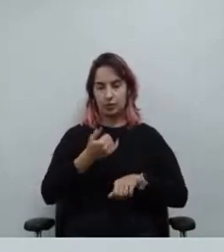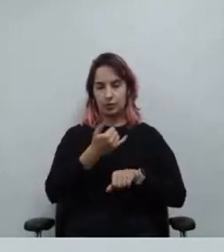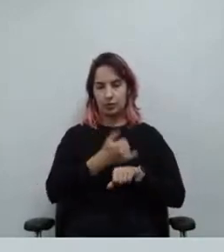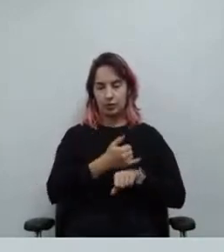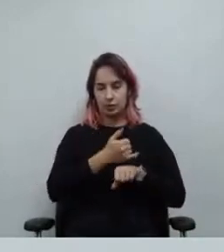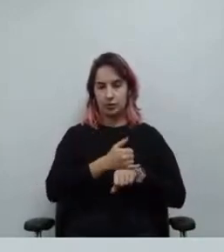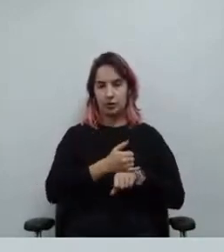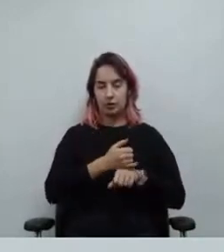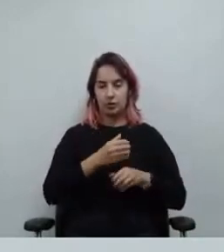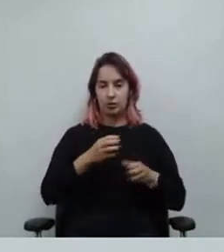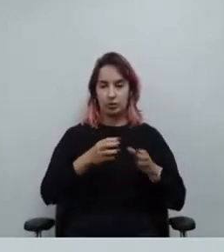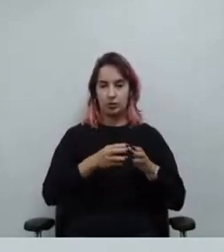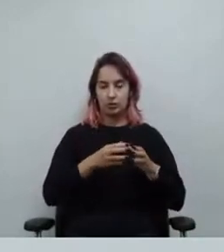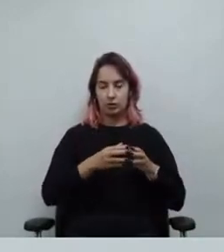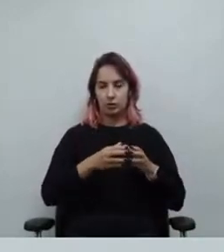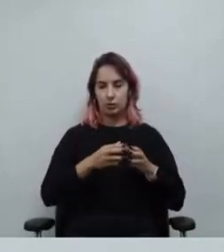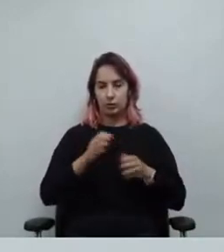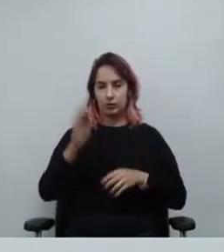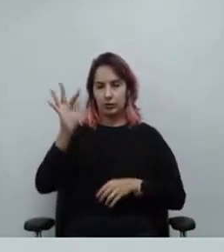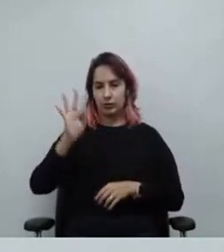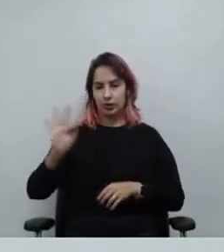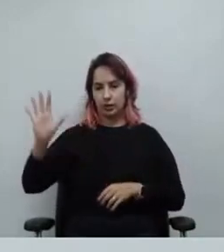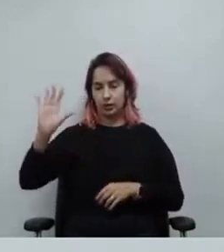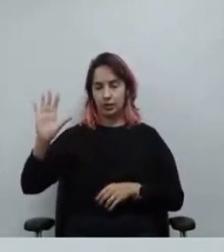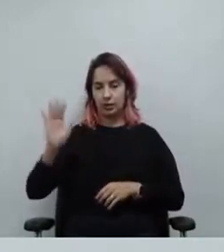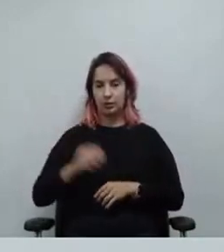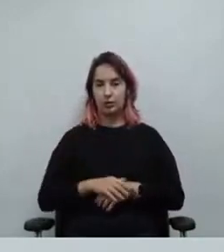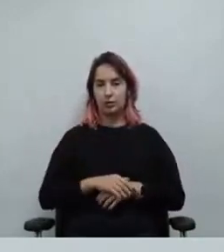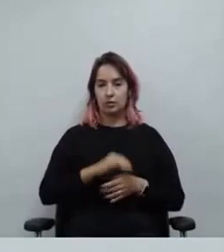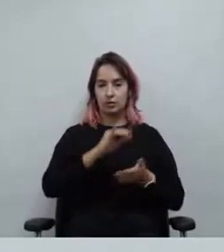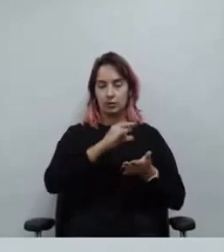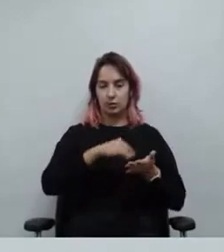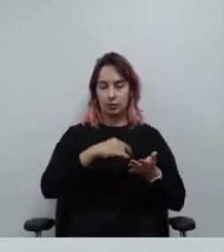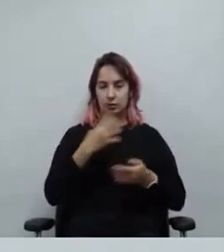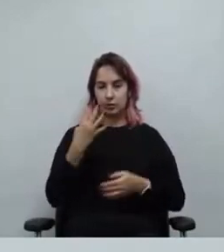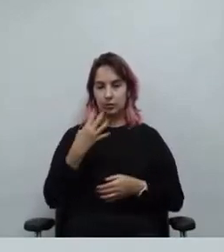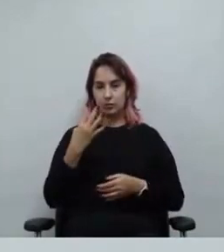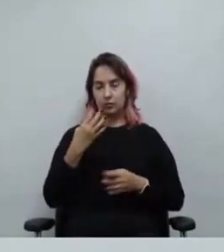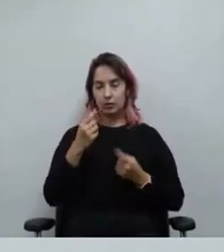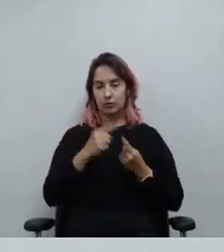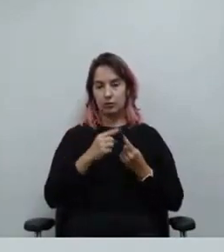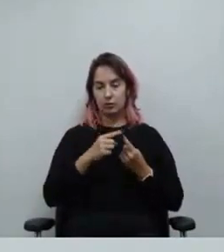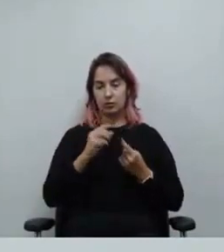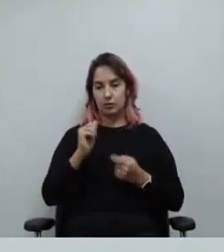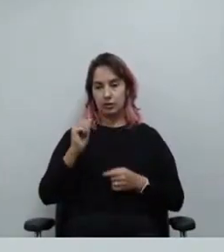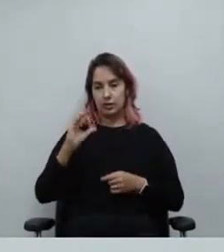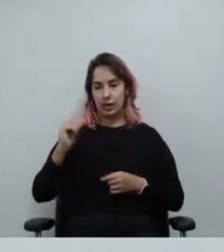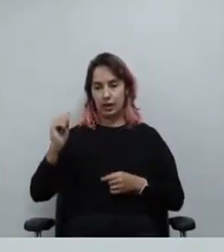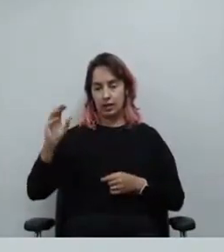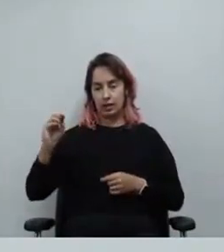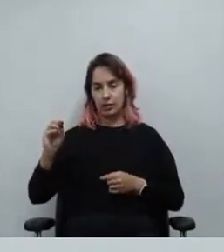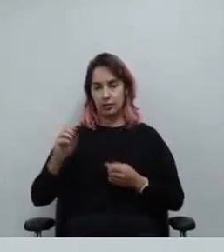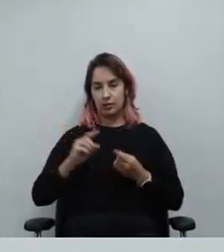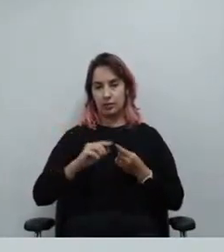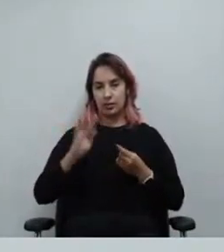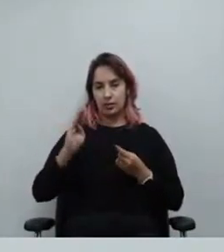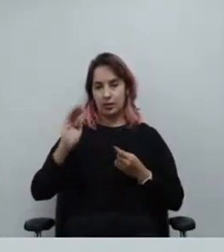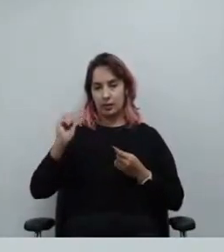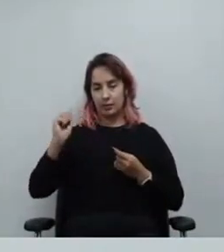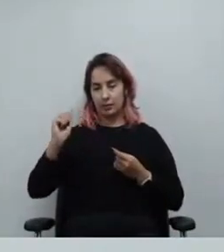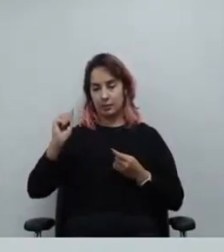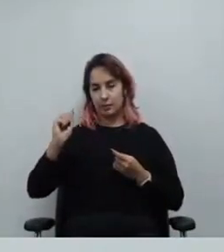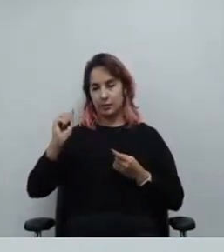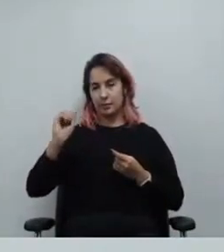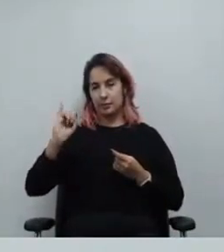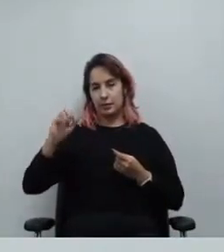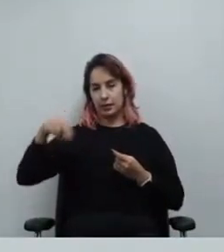do referido órgão federal, que restaram divididas no documento em 4 tipos de ações: ações de gabinete, da Diretoria de Defesa